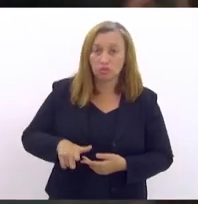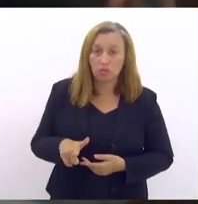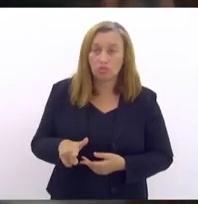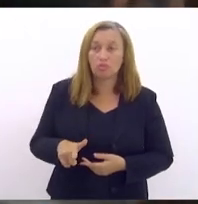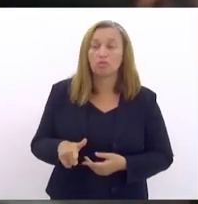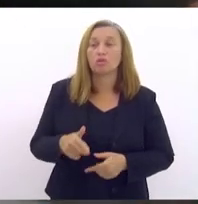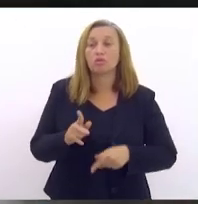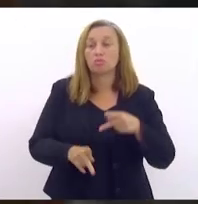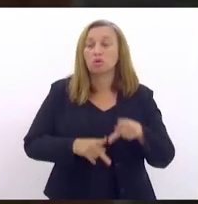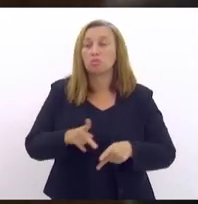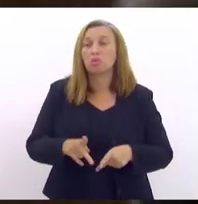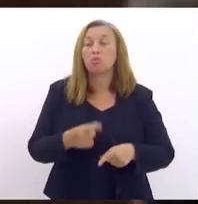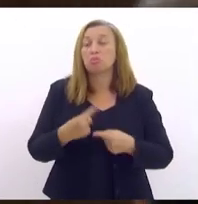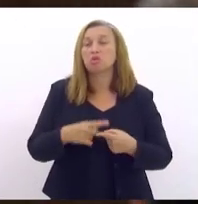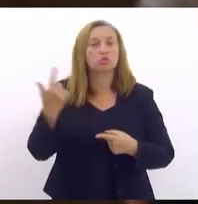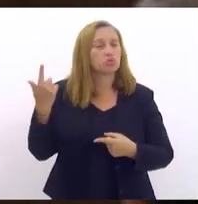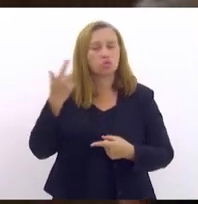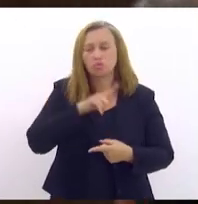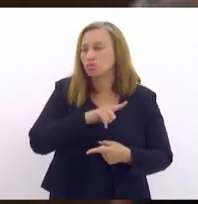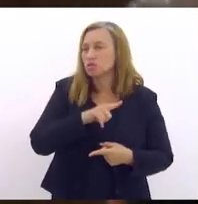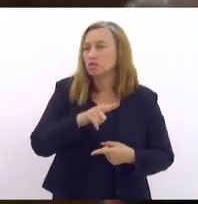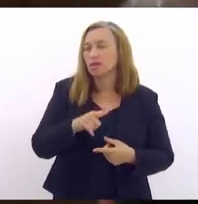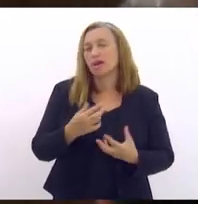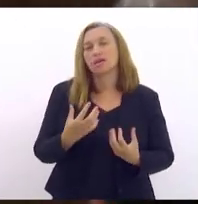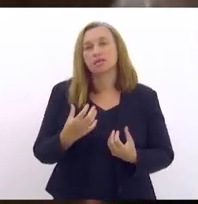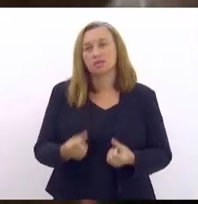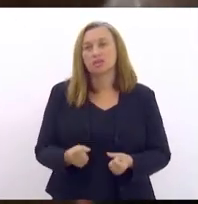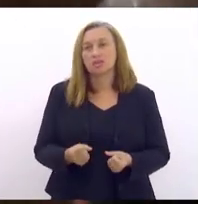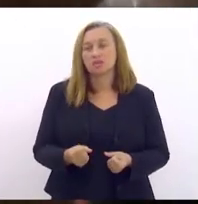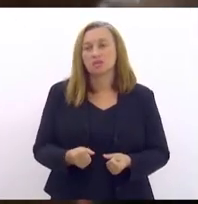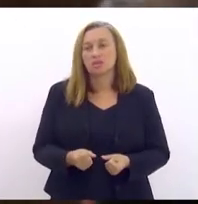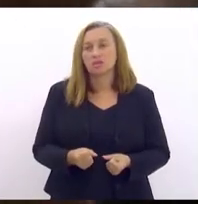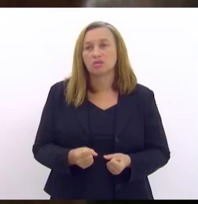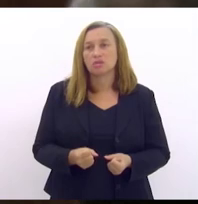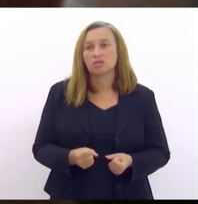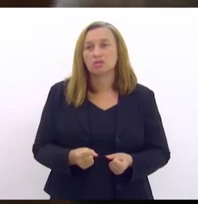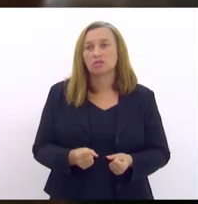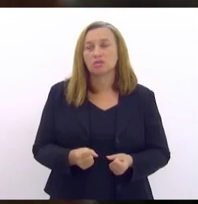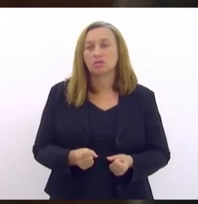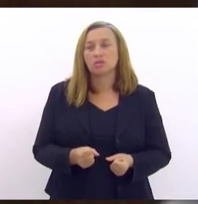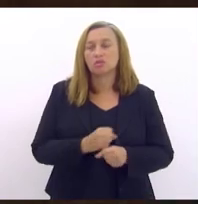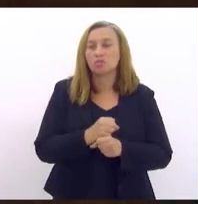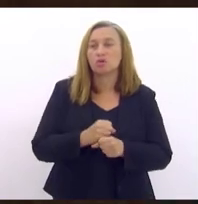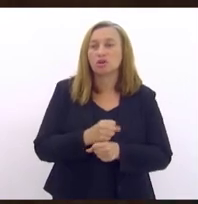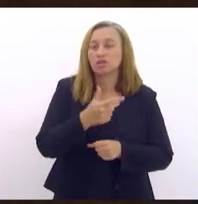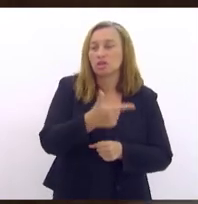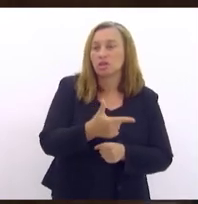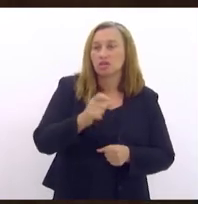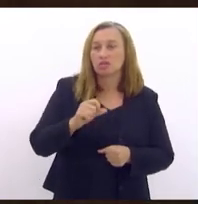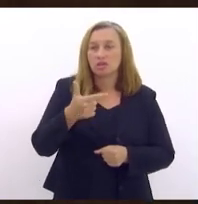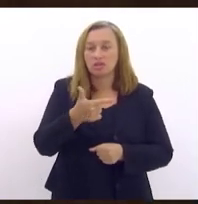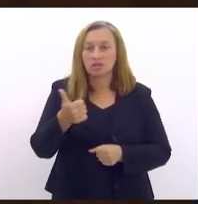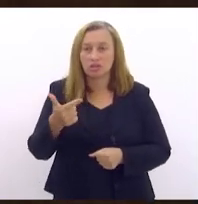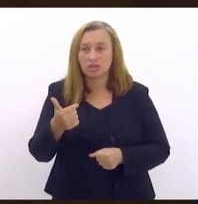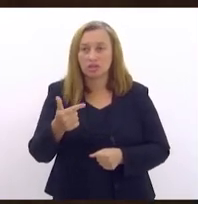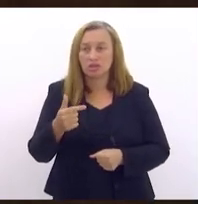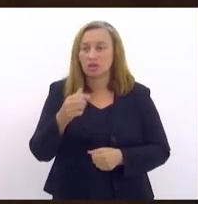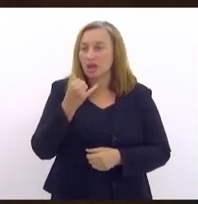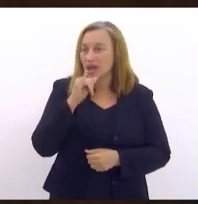porque não conseguia aceitar que, no meio do ano de 22, alíquotas de